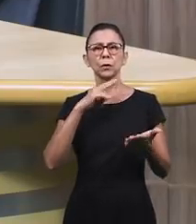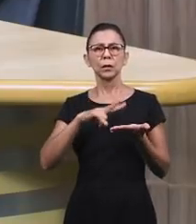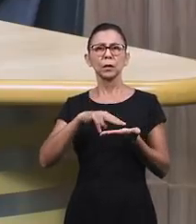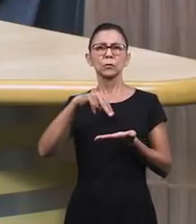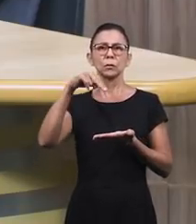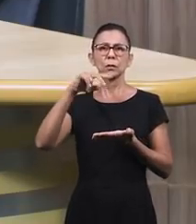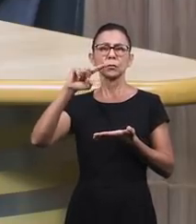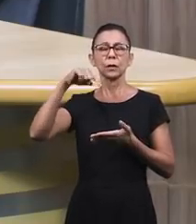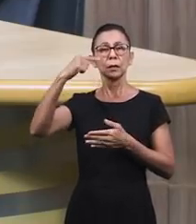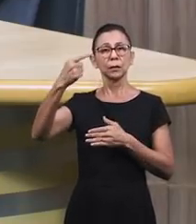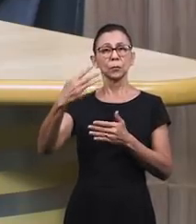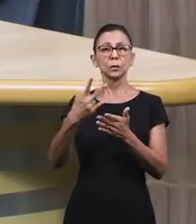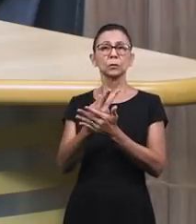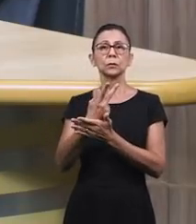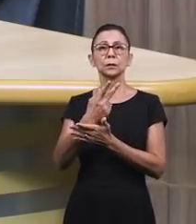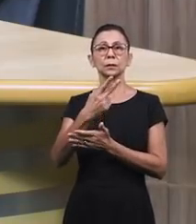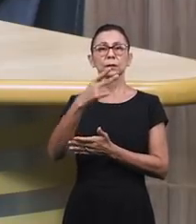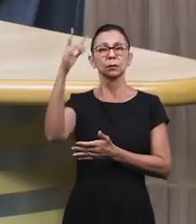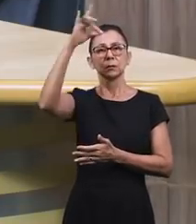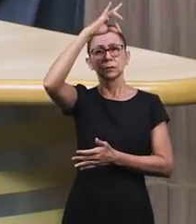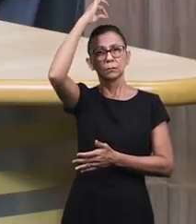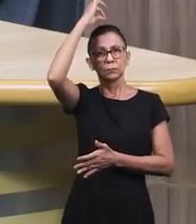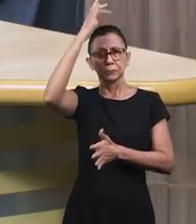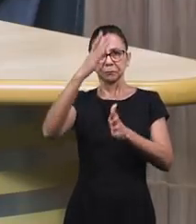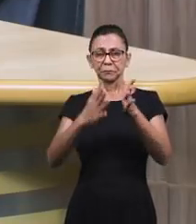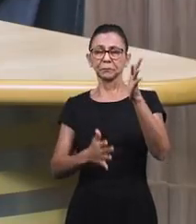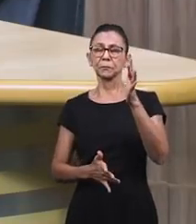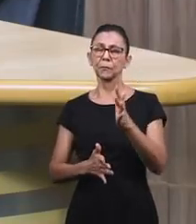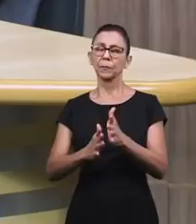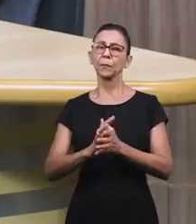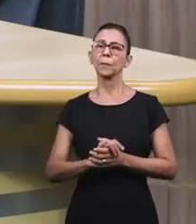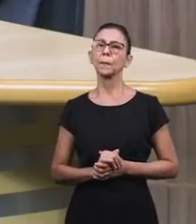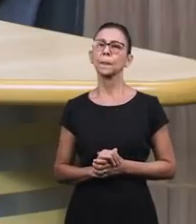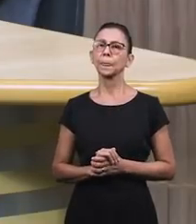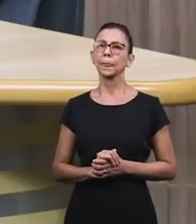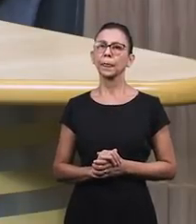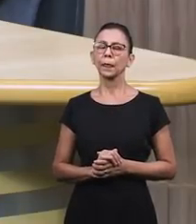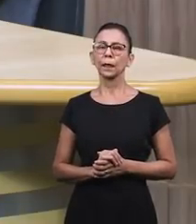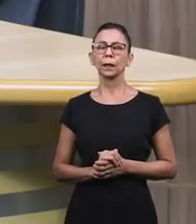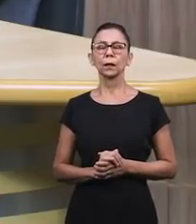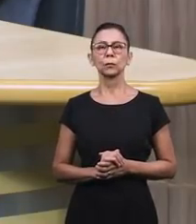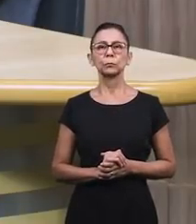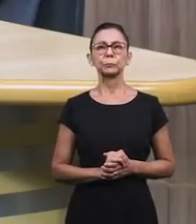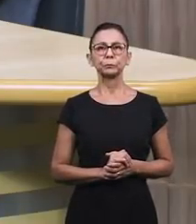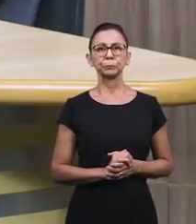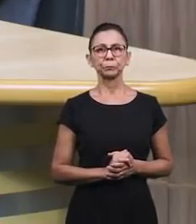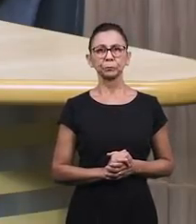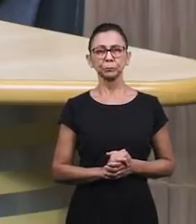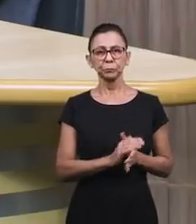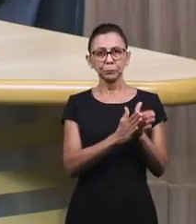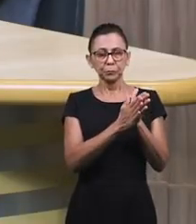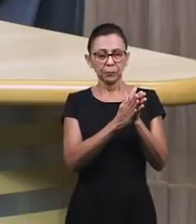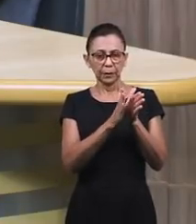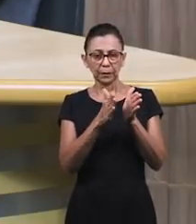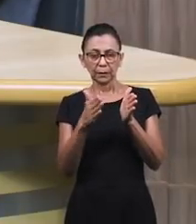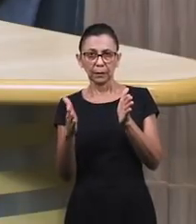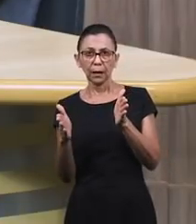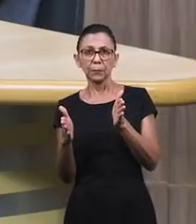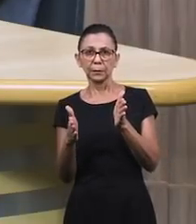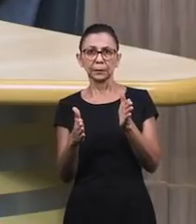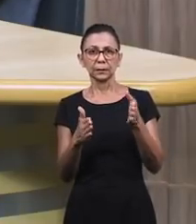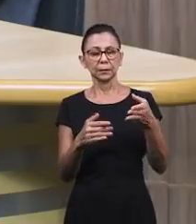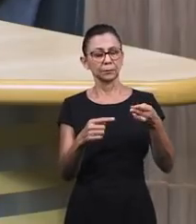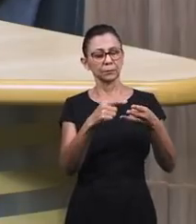o derramamento do Espírito Santo. Então, a gente consegue identificar nessas 3 etapas do projeto de Deus,